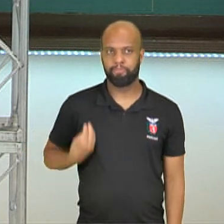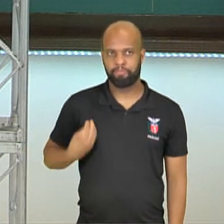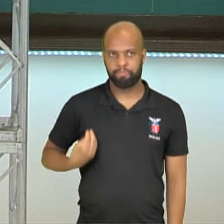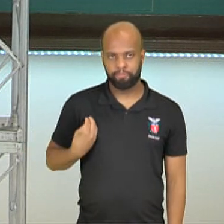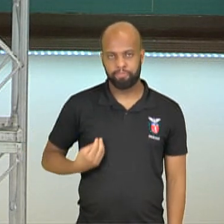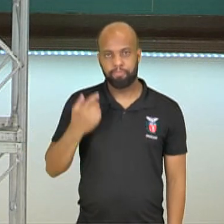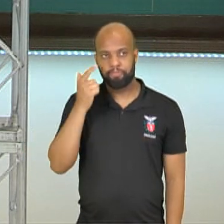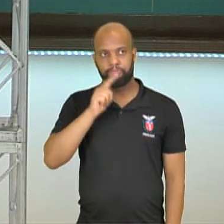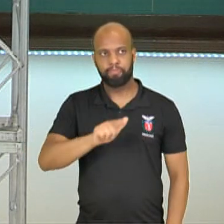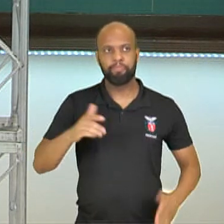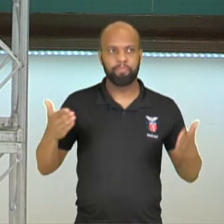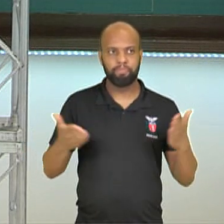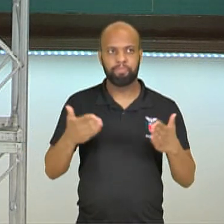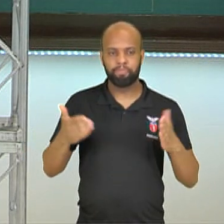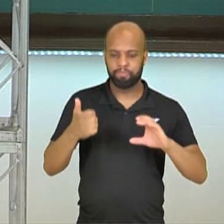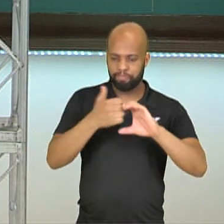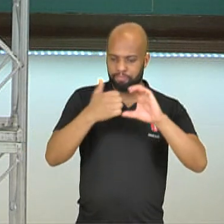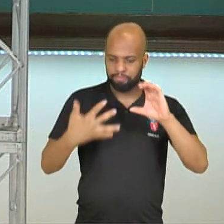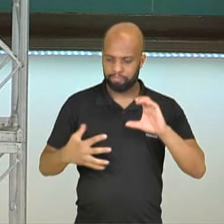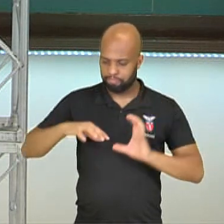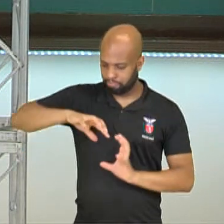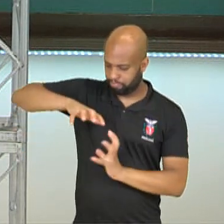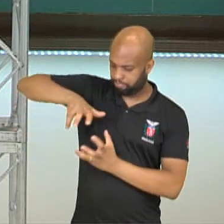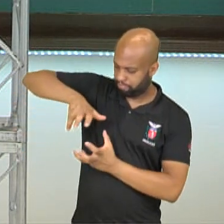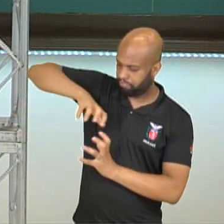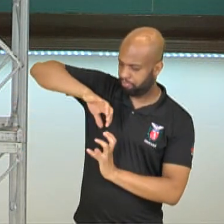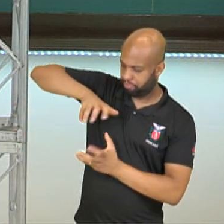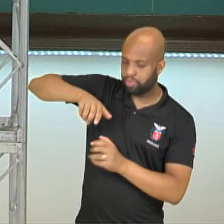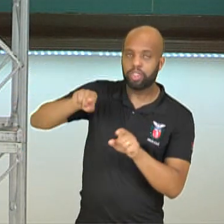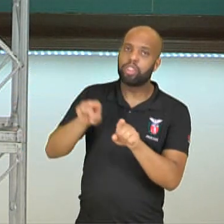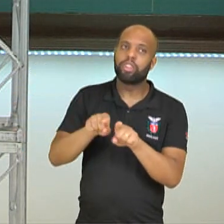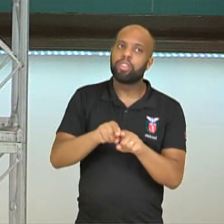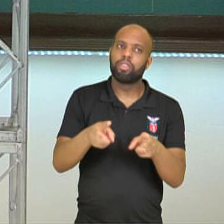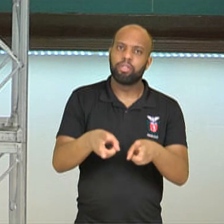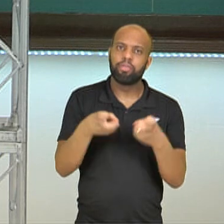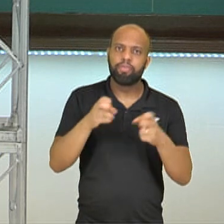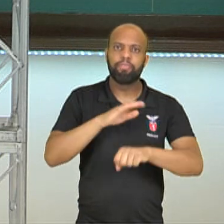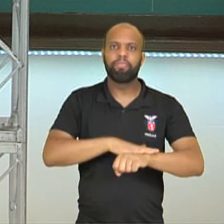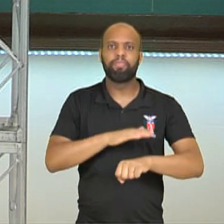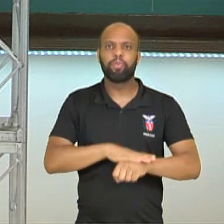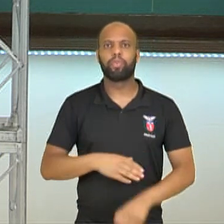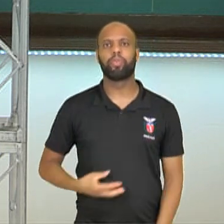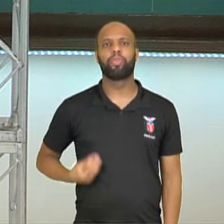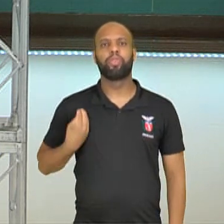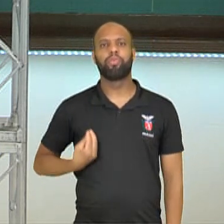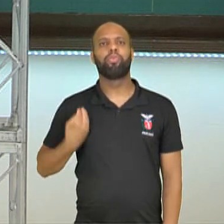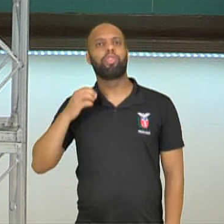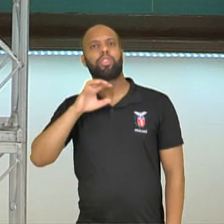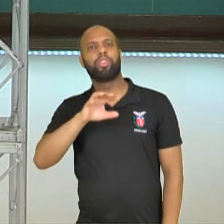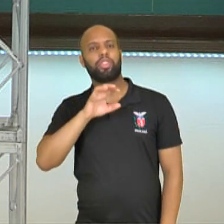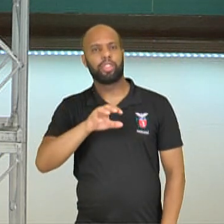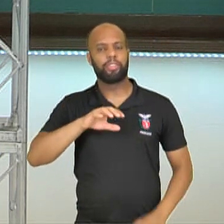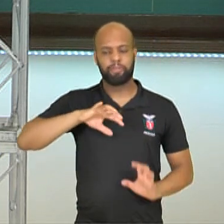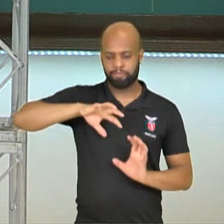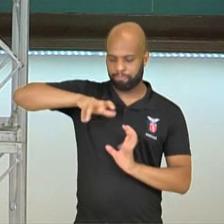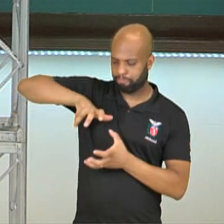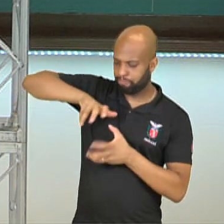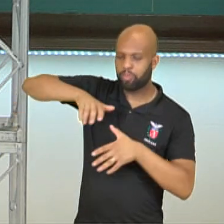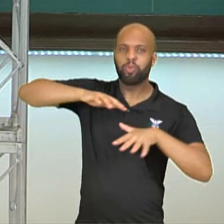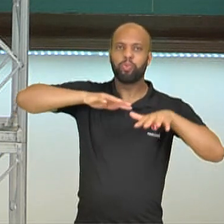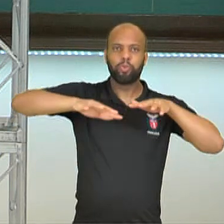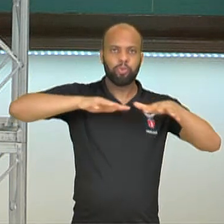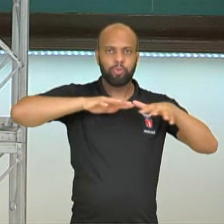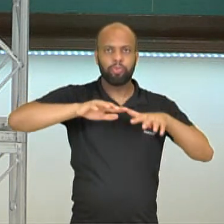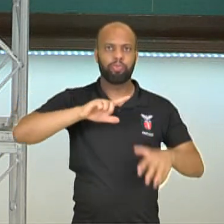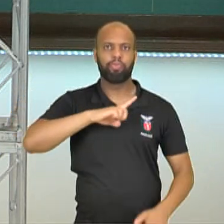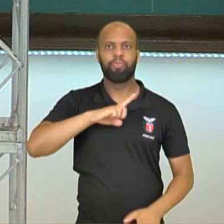nós conseguimos caracterizar o movimento de rotação e perceber em que momentos da nossa vida esse movimento ele se